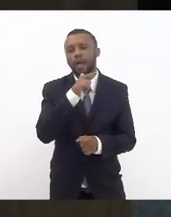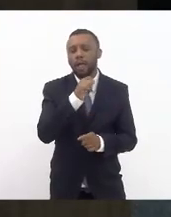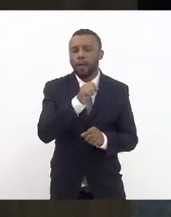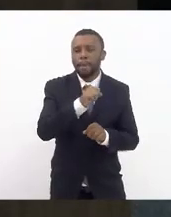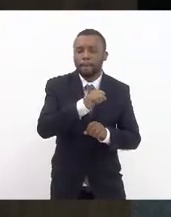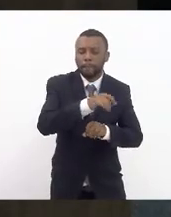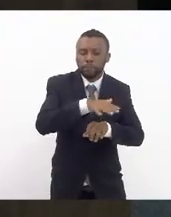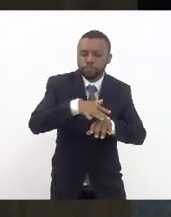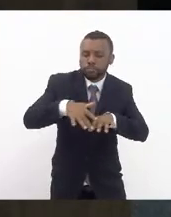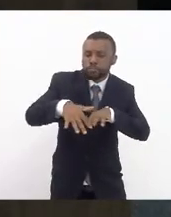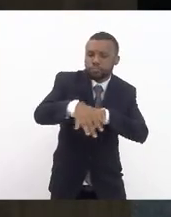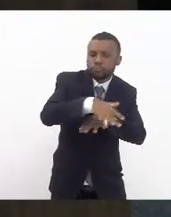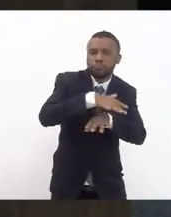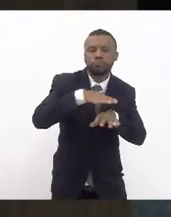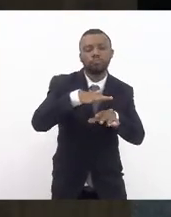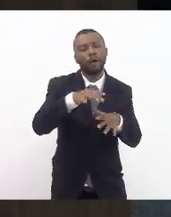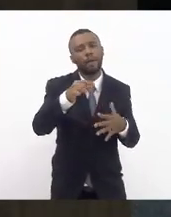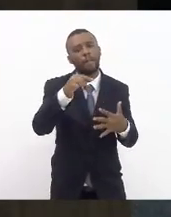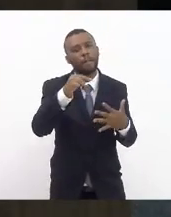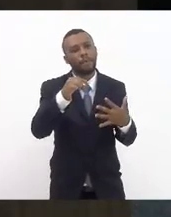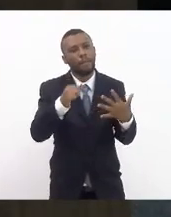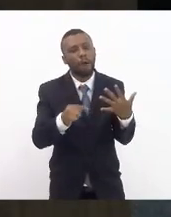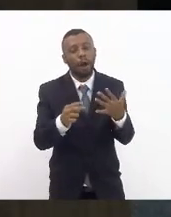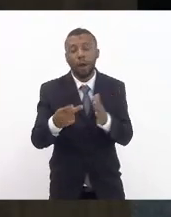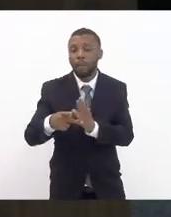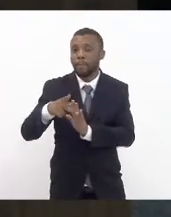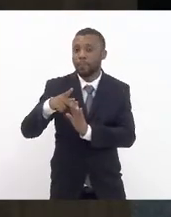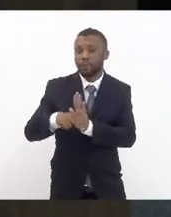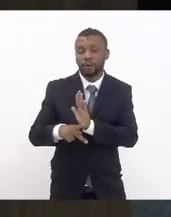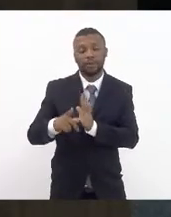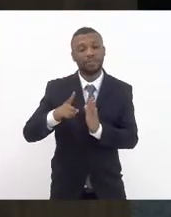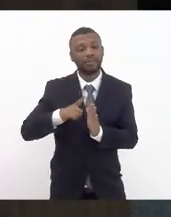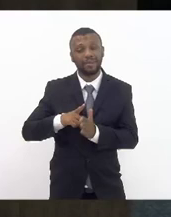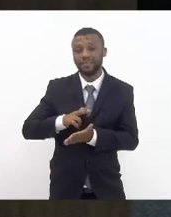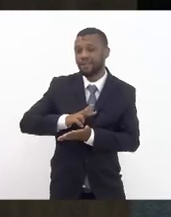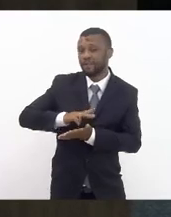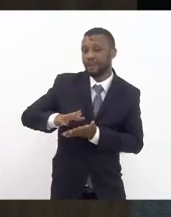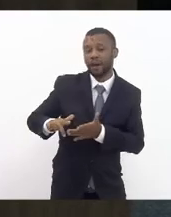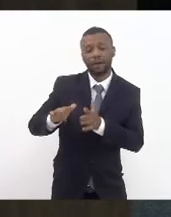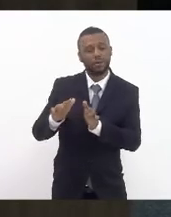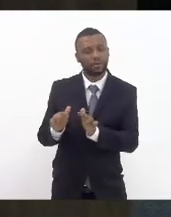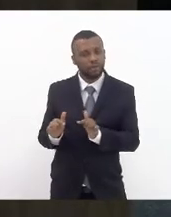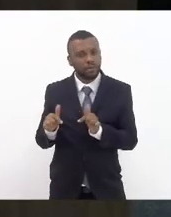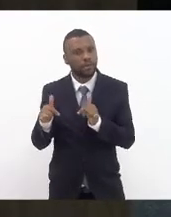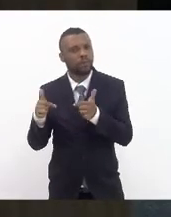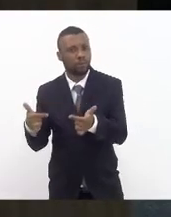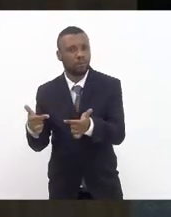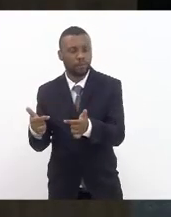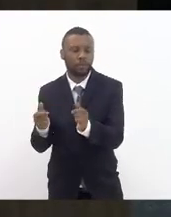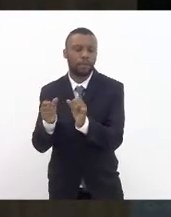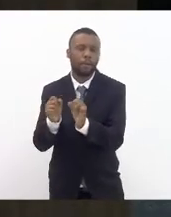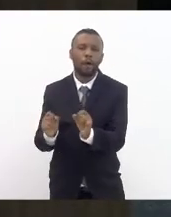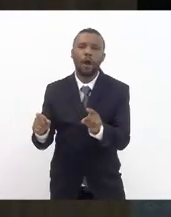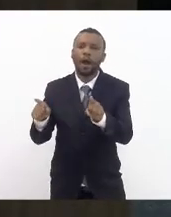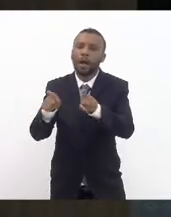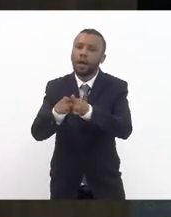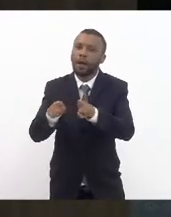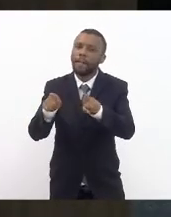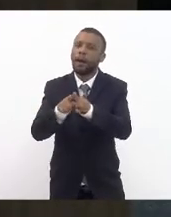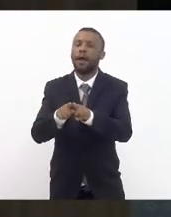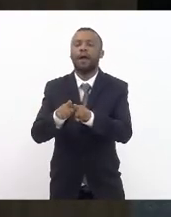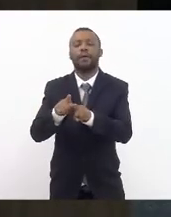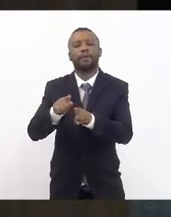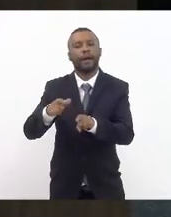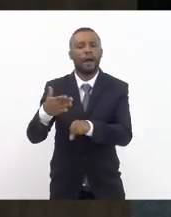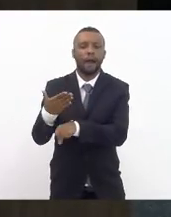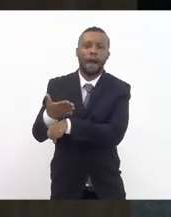manguezais, em áreas afins. E o projeto compreende uma série de iniciativas é que eu acho que podem ser, inclusive,